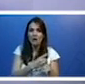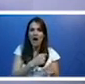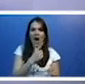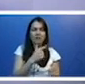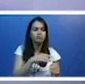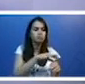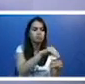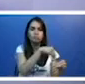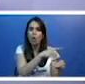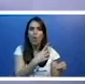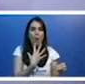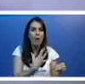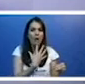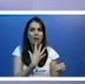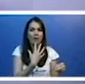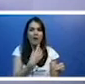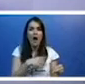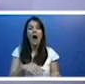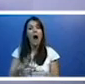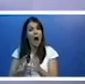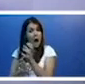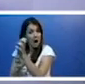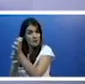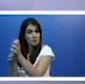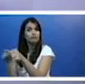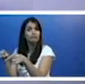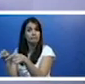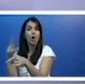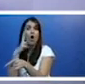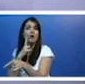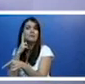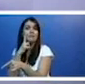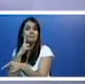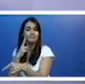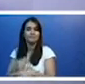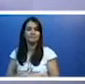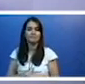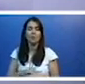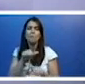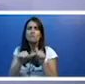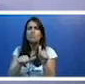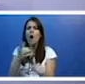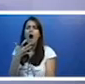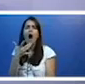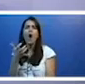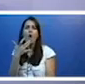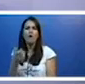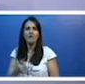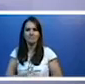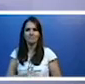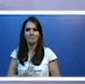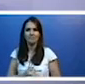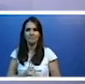em meio básico ela torna-se rosa. Isso quer dizer o quê? A fenolftaleína ela foi